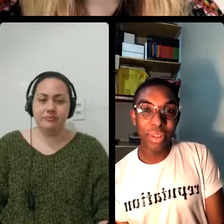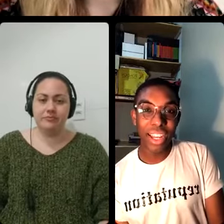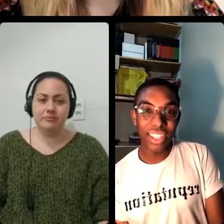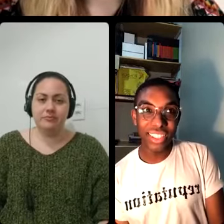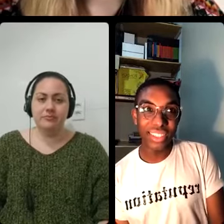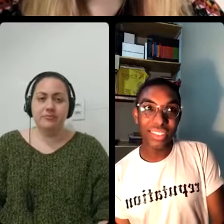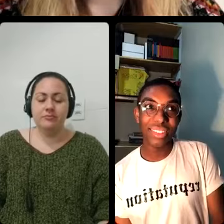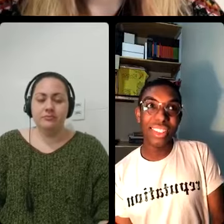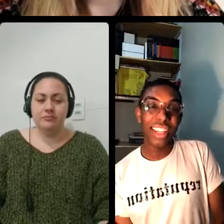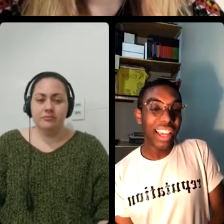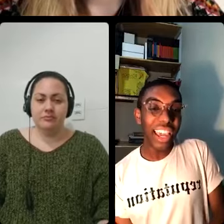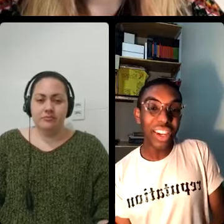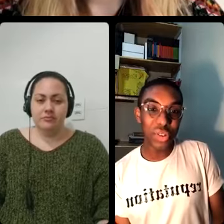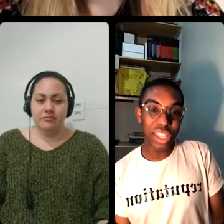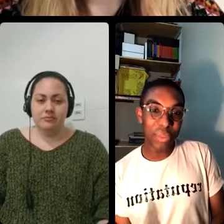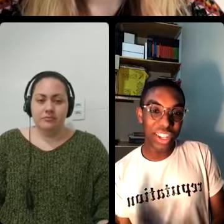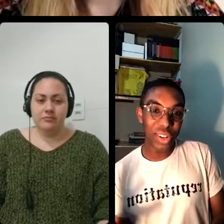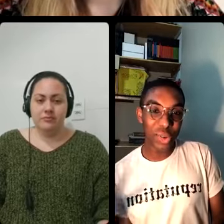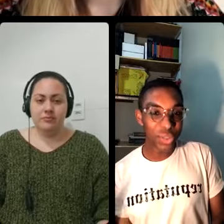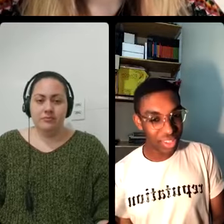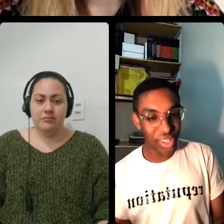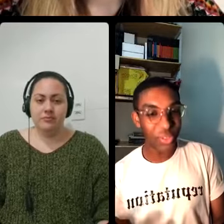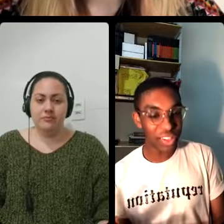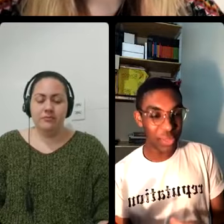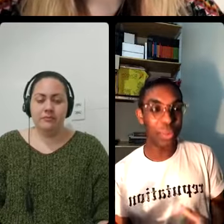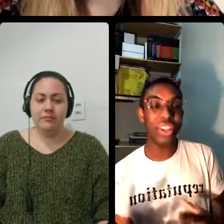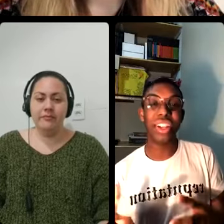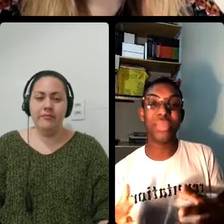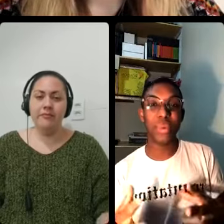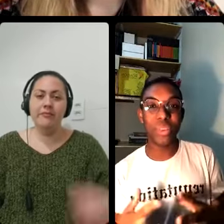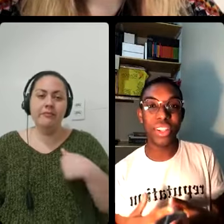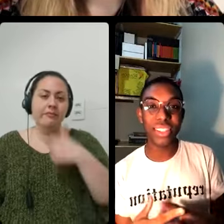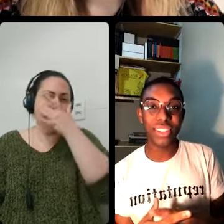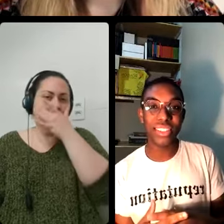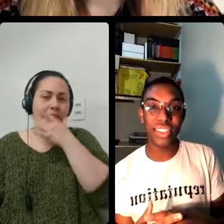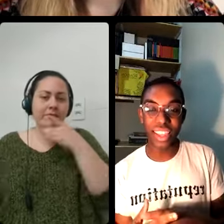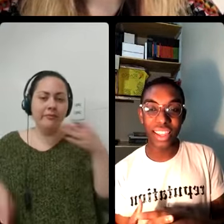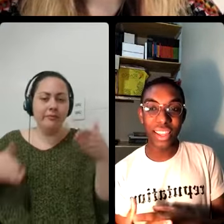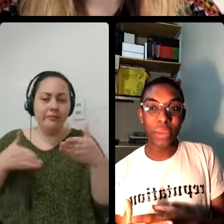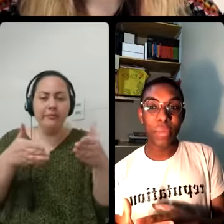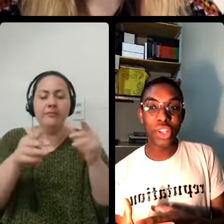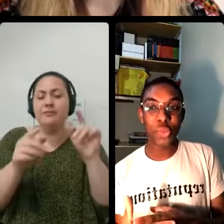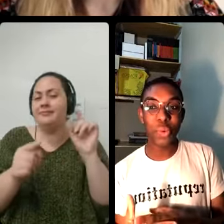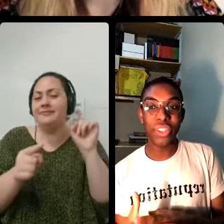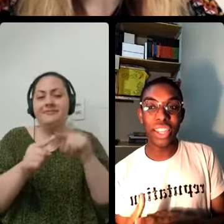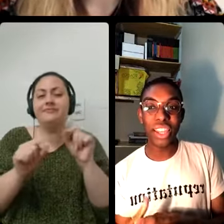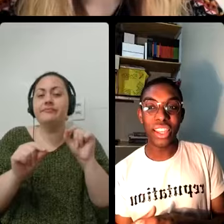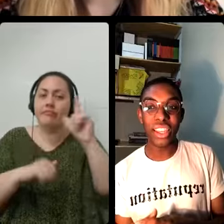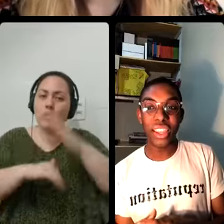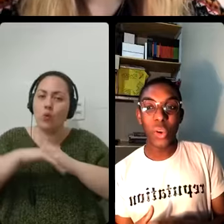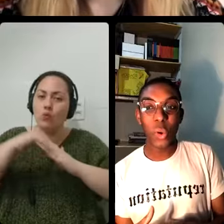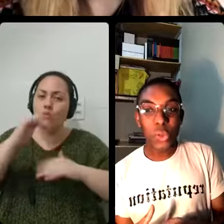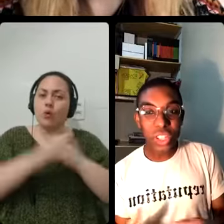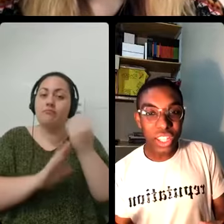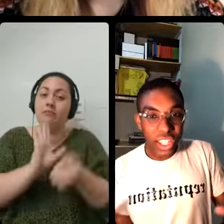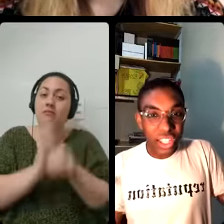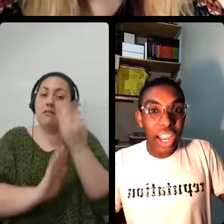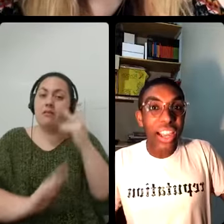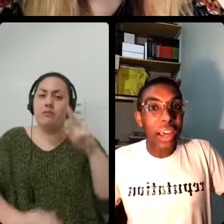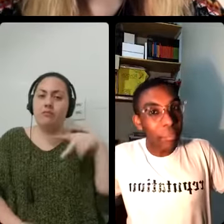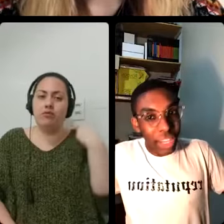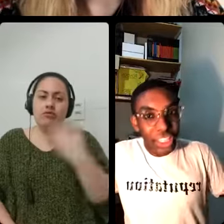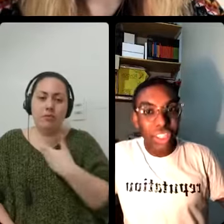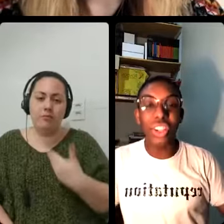assim, para isso é justamente a construção dessas políticas públicas, né? Para a gente Uhum. poder